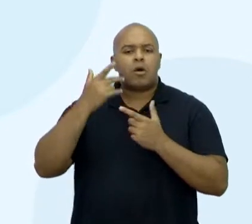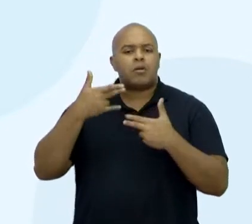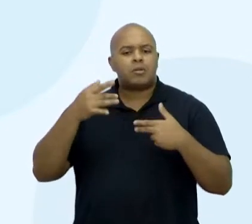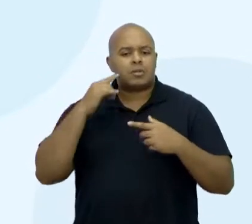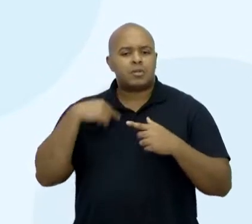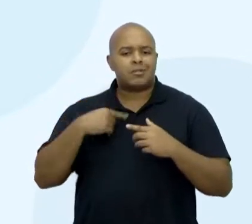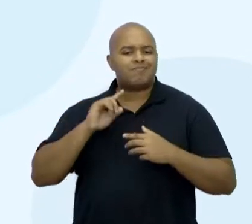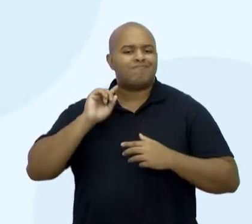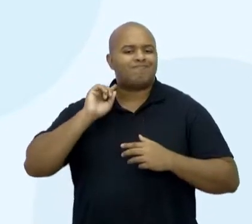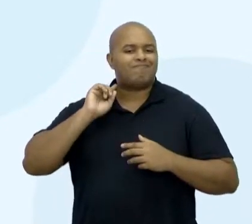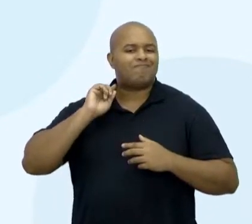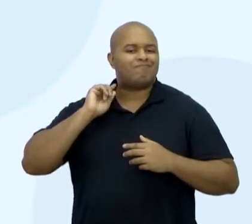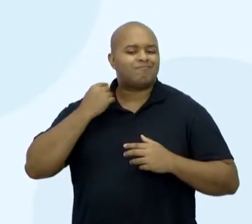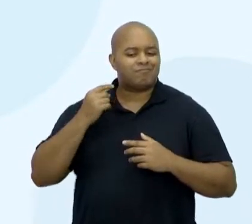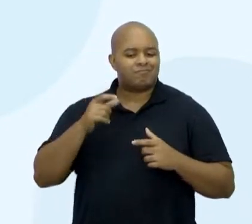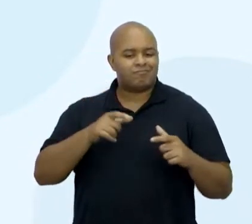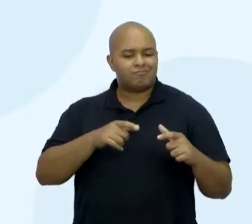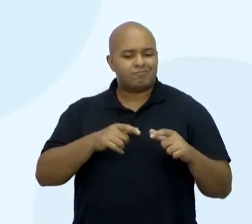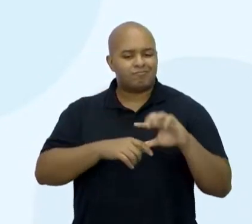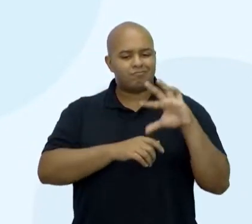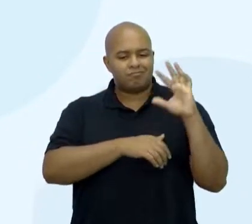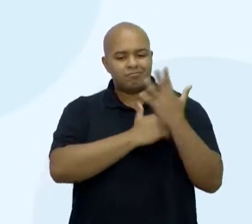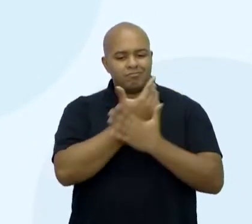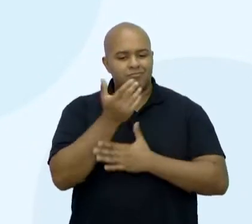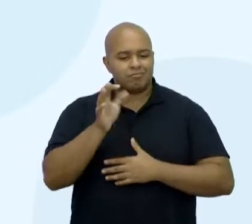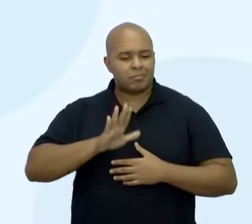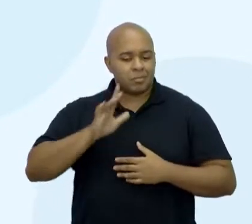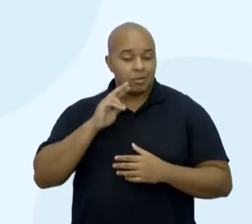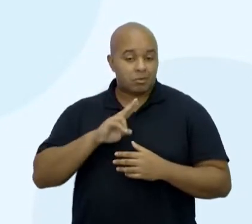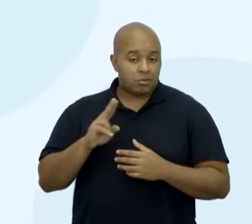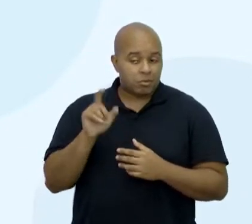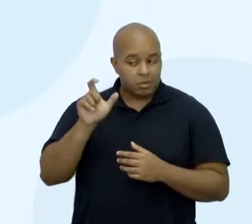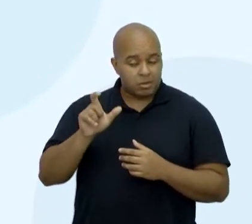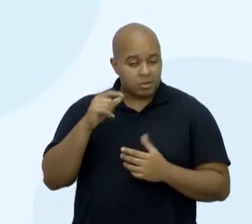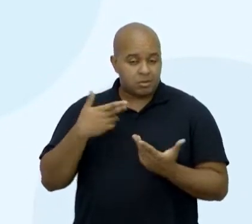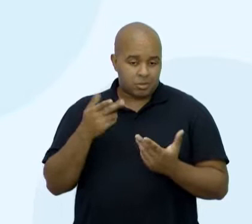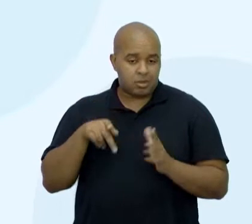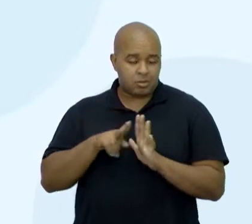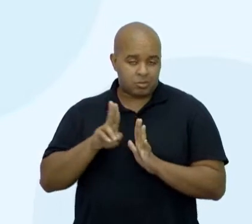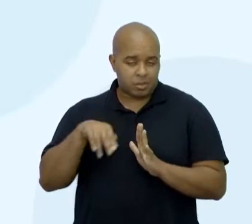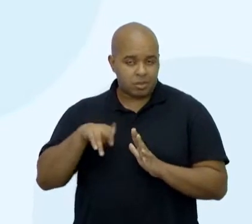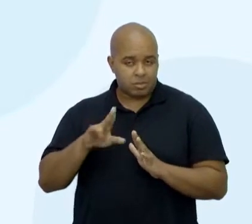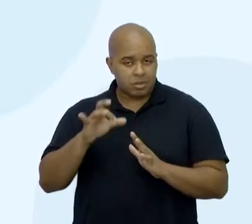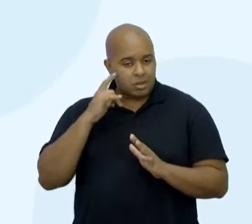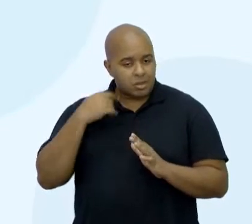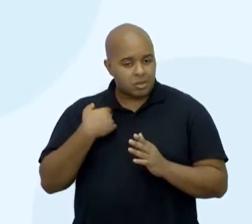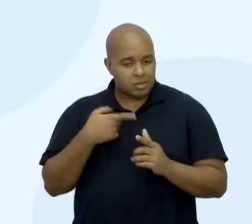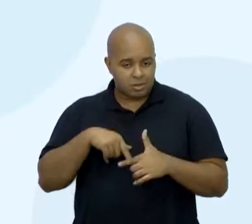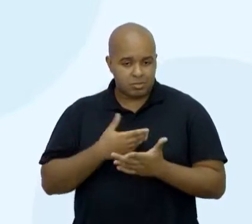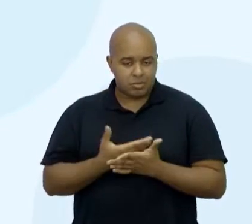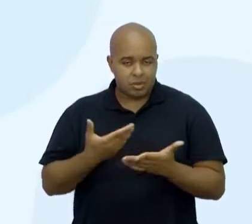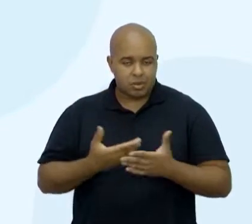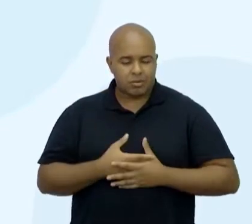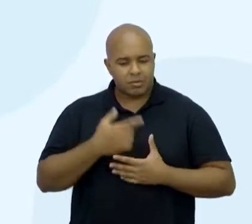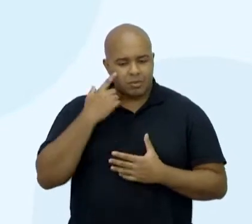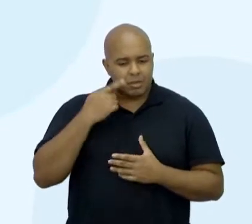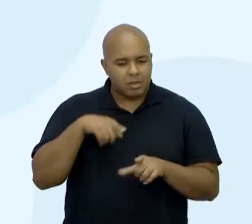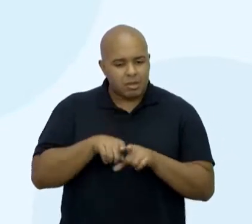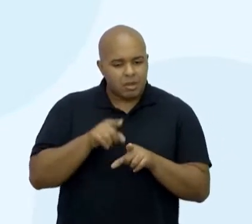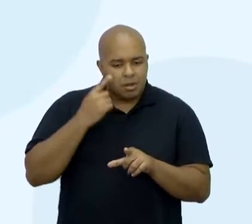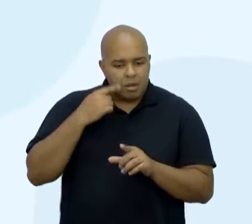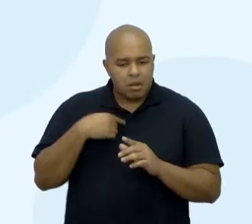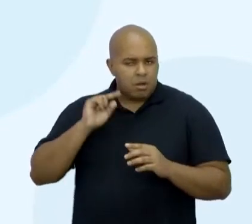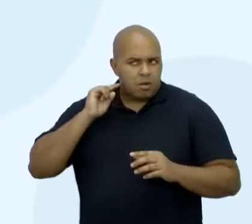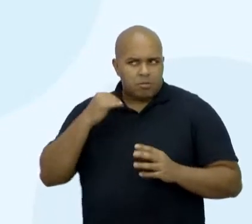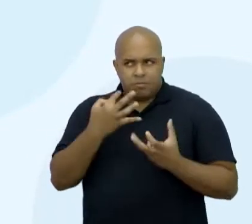a poluição do meio ambiente. Nome desta unidade curricular que nós estamos. Também vimos que a